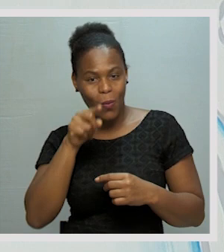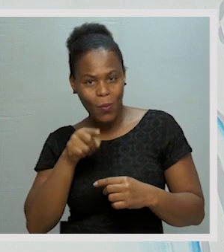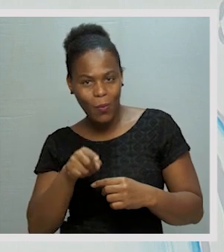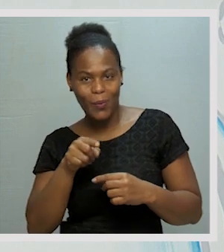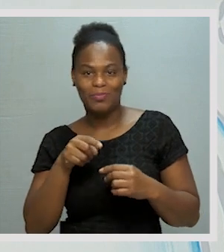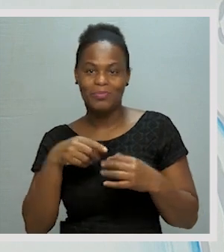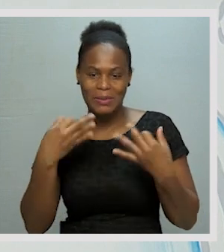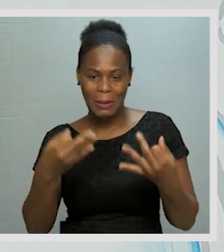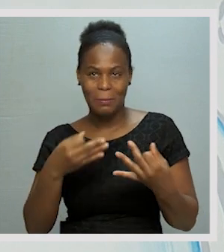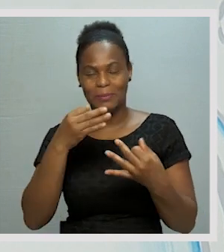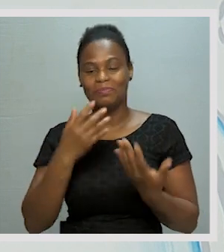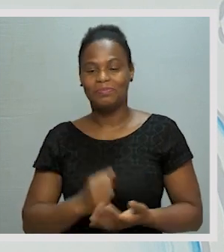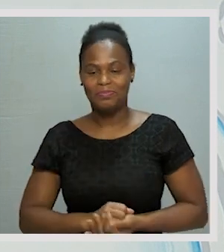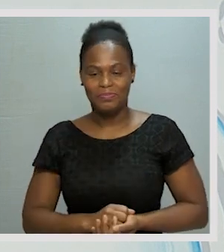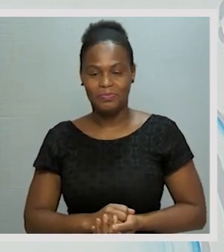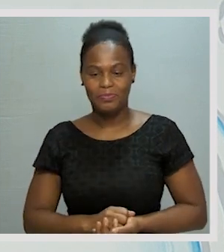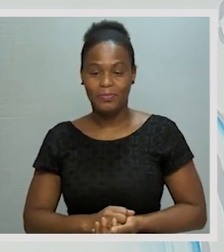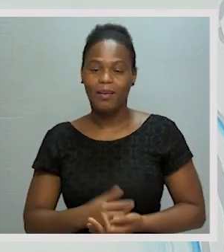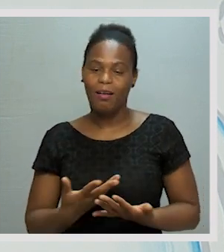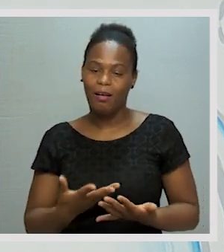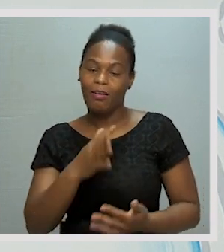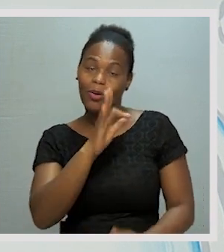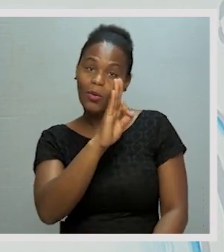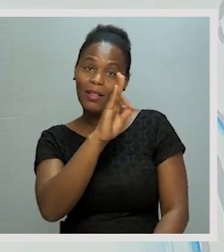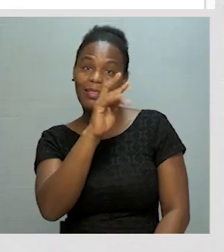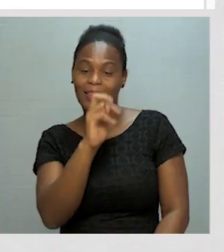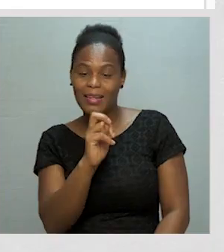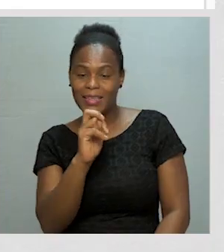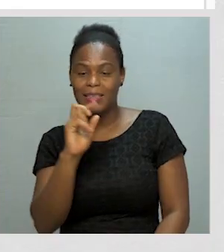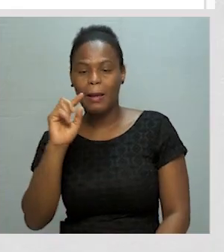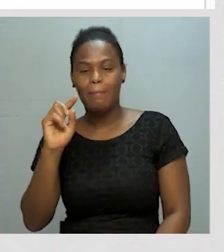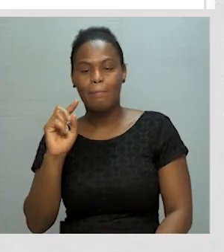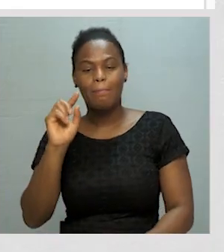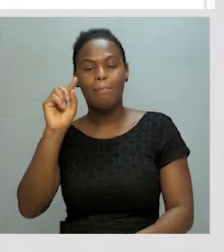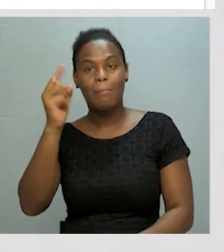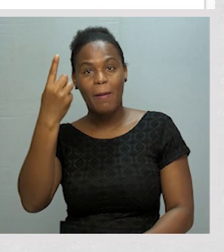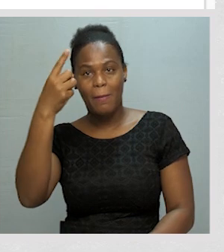segunda parcela. E vamos ver agora continha de pé.